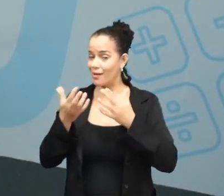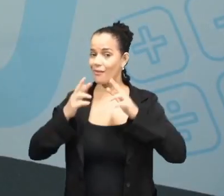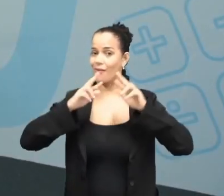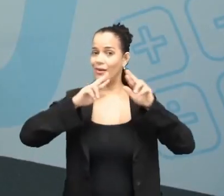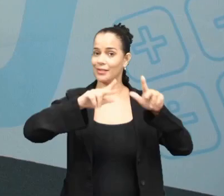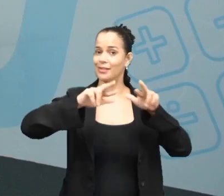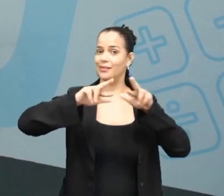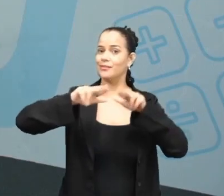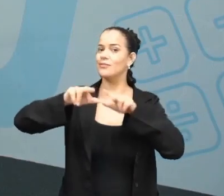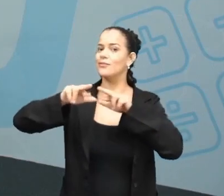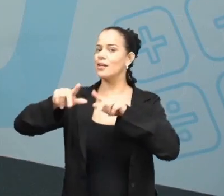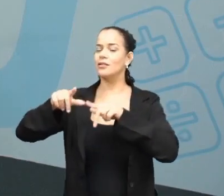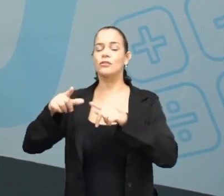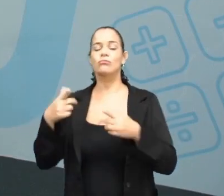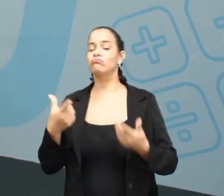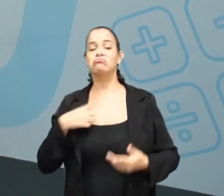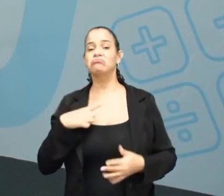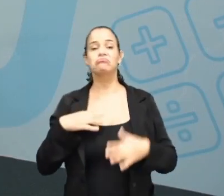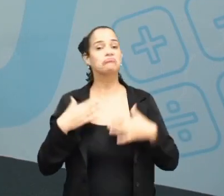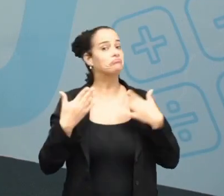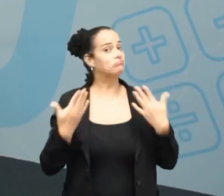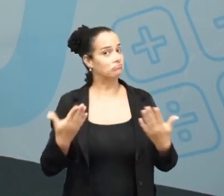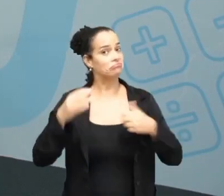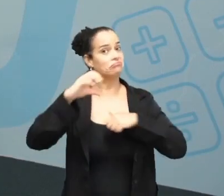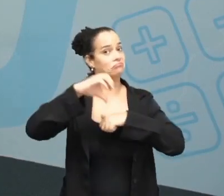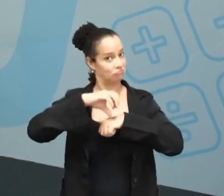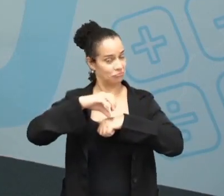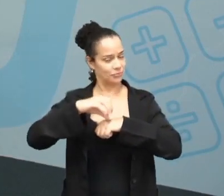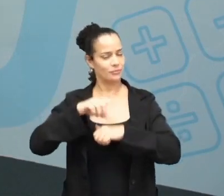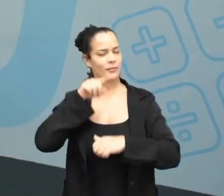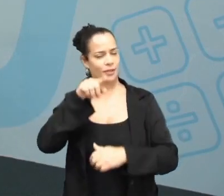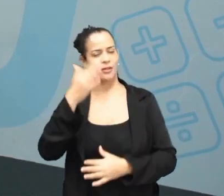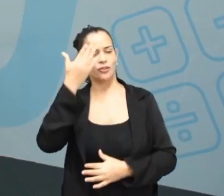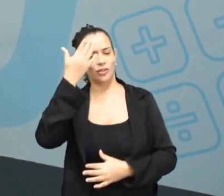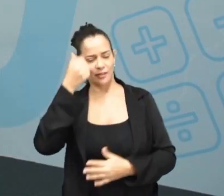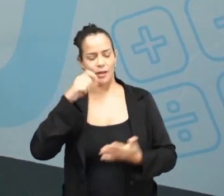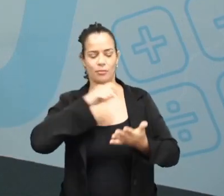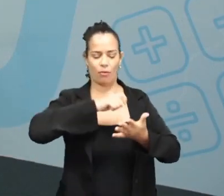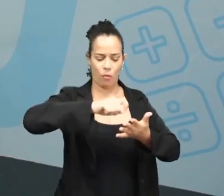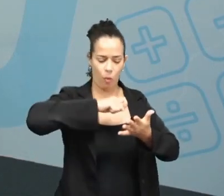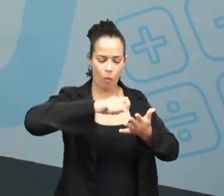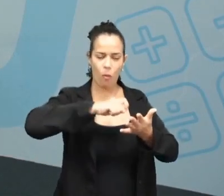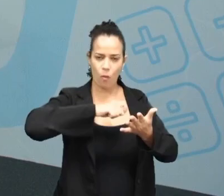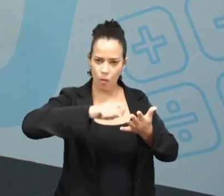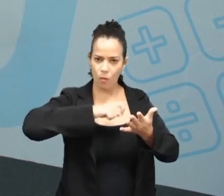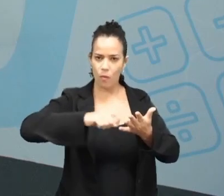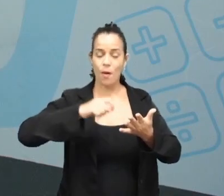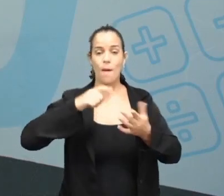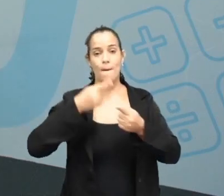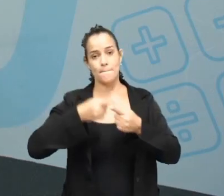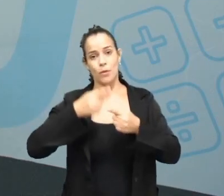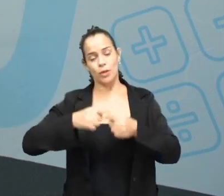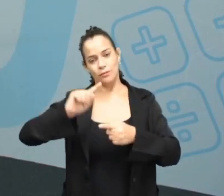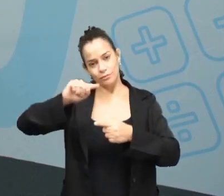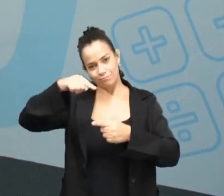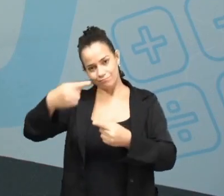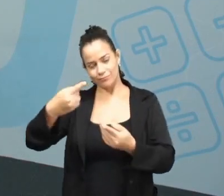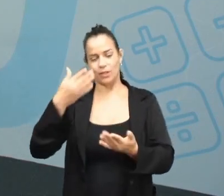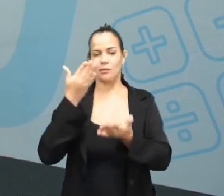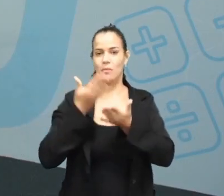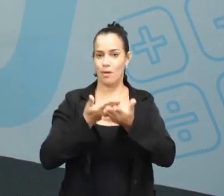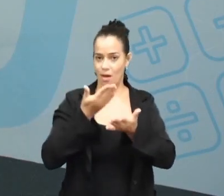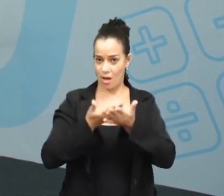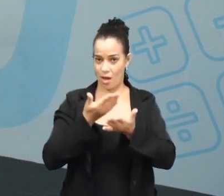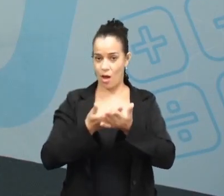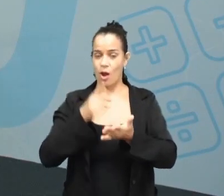entre a notícia e a reportagem? Pois é, já sabe, então já vai anotando aí, porque no nosso próximo encontro